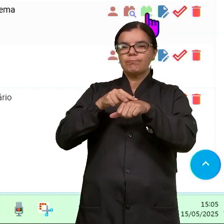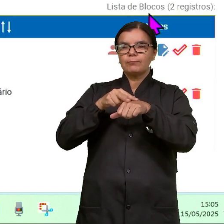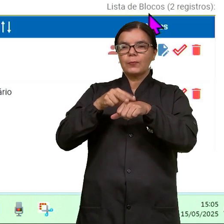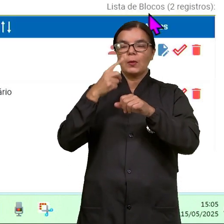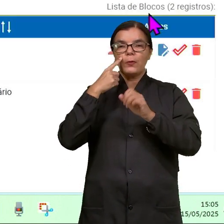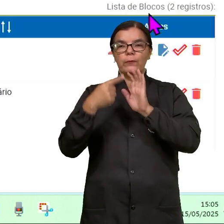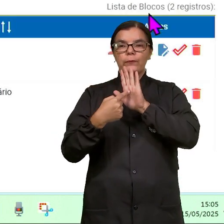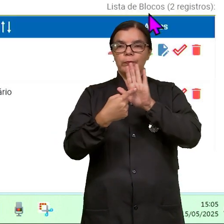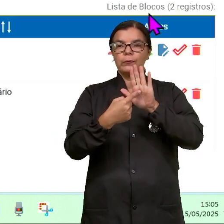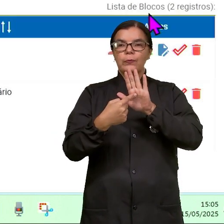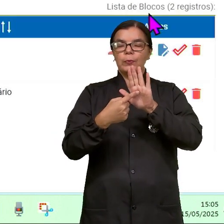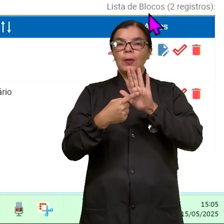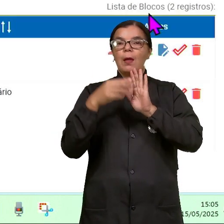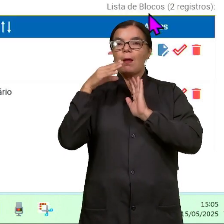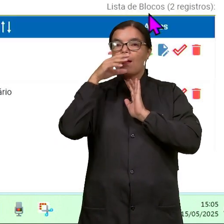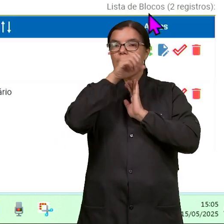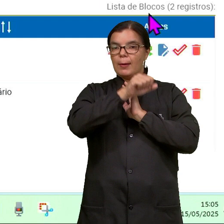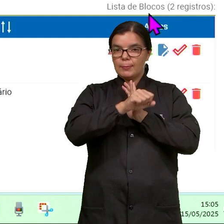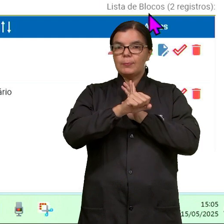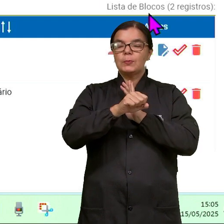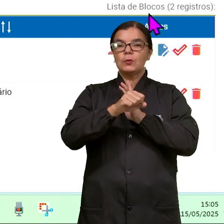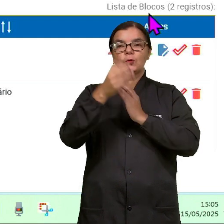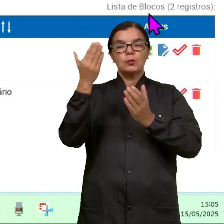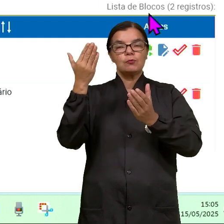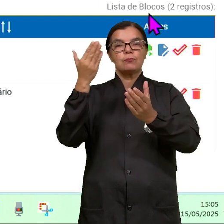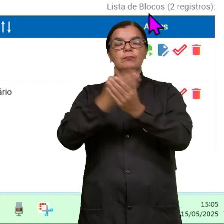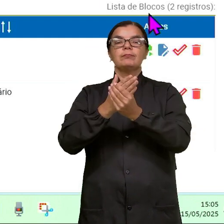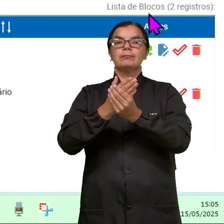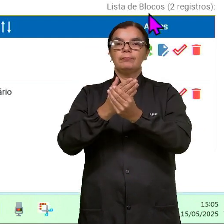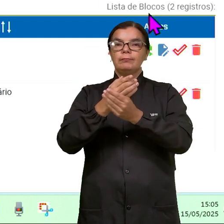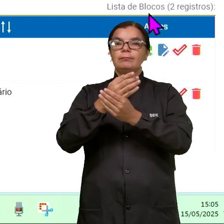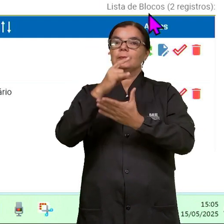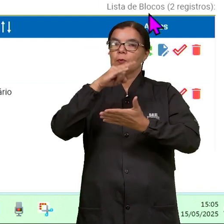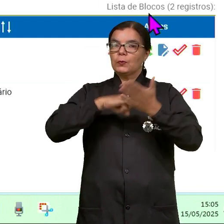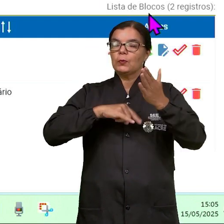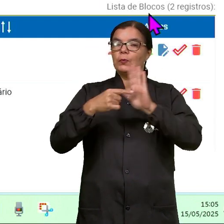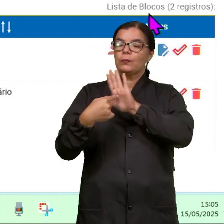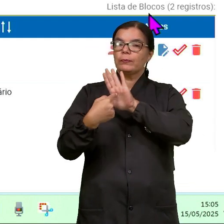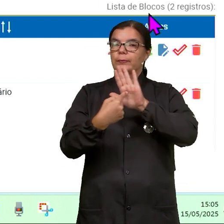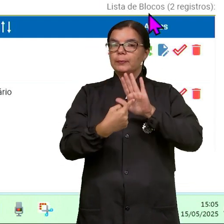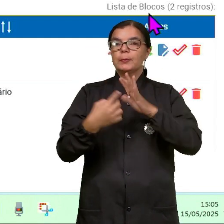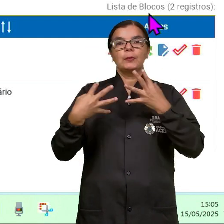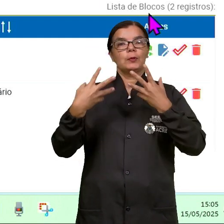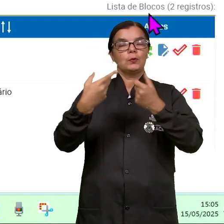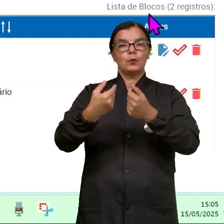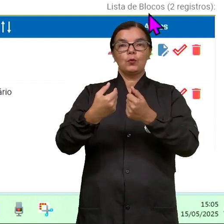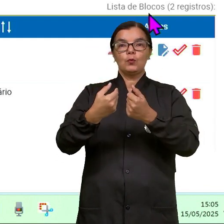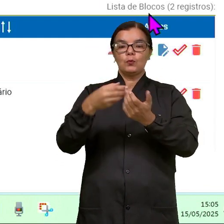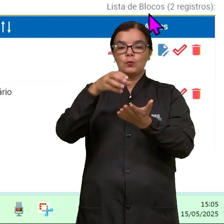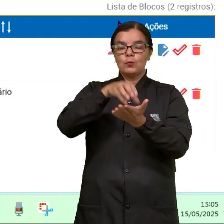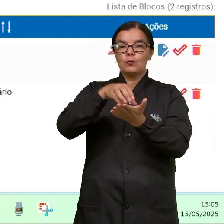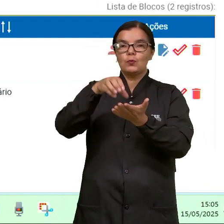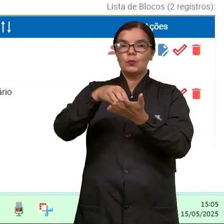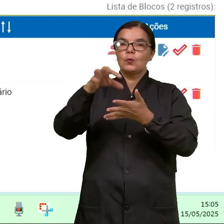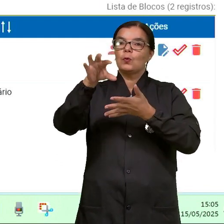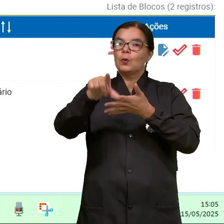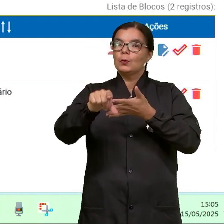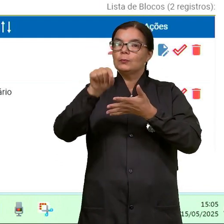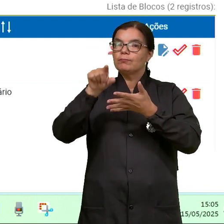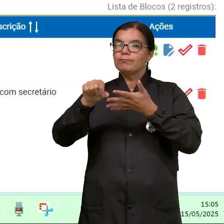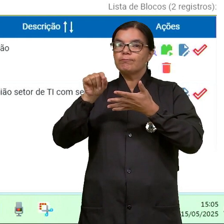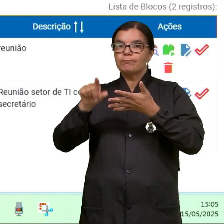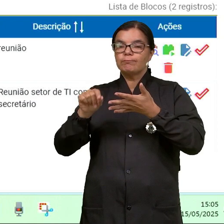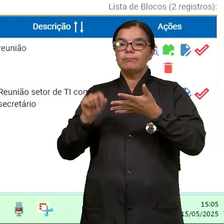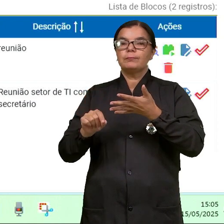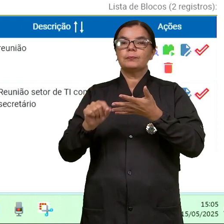bloco, automaticamente esse bloco vai aparecer para todos esses setores e essas pessoas